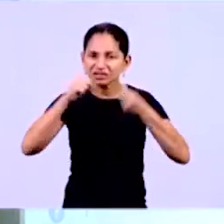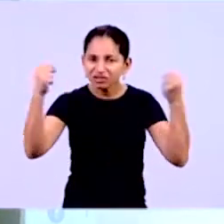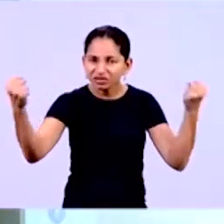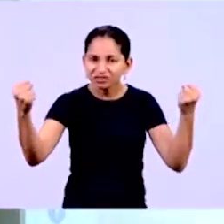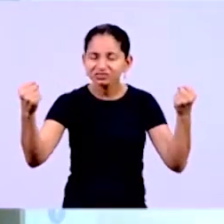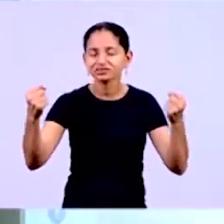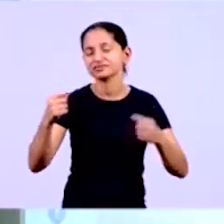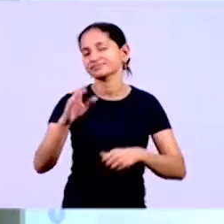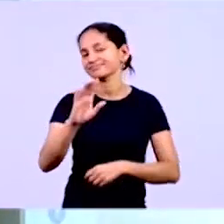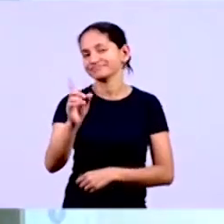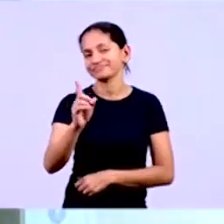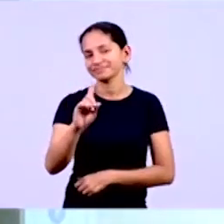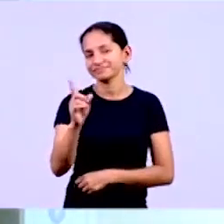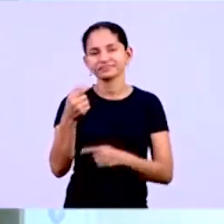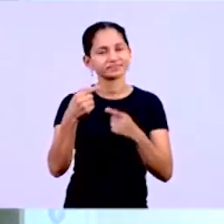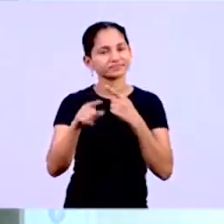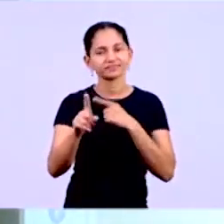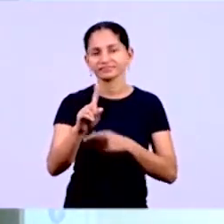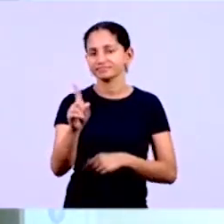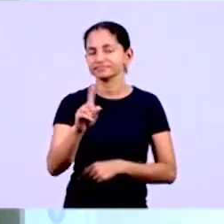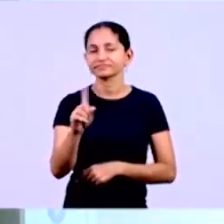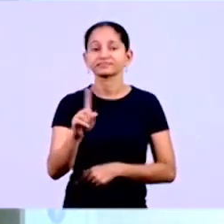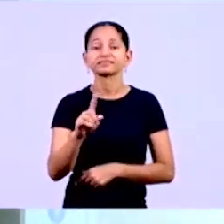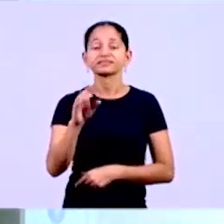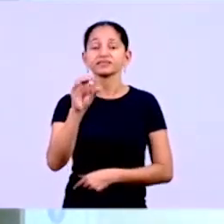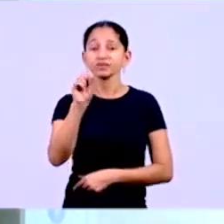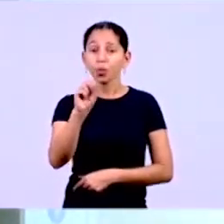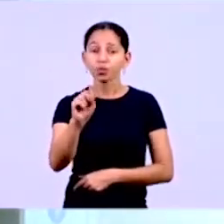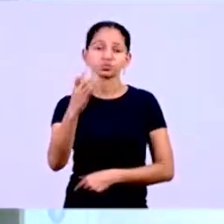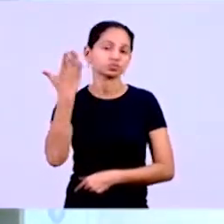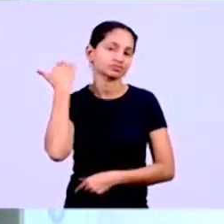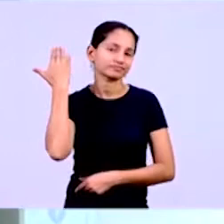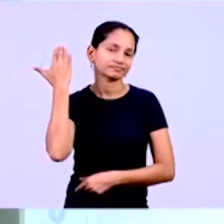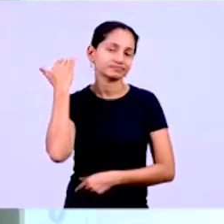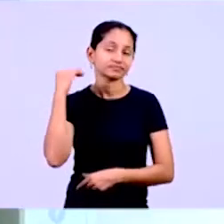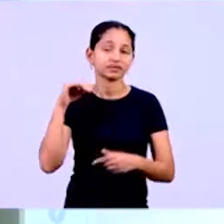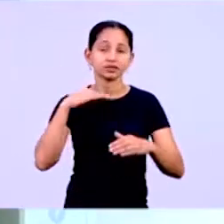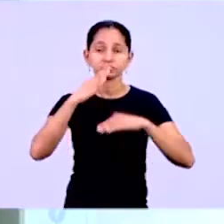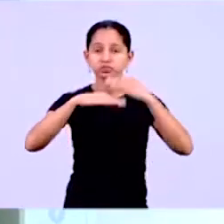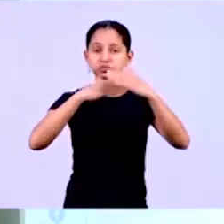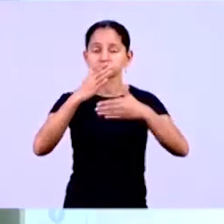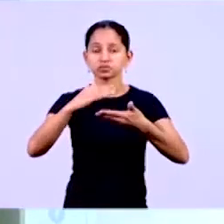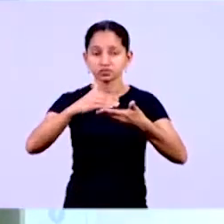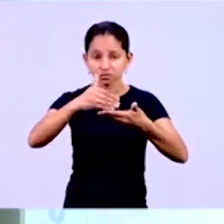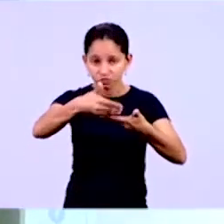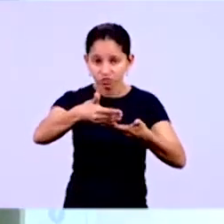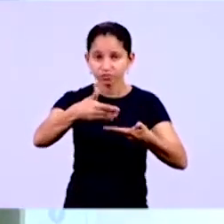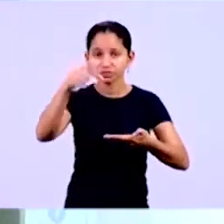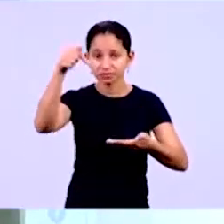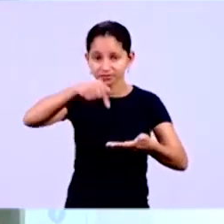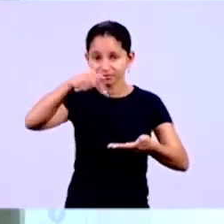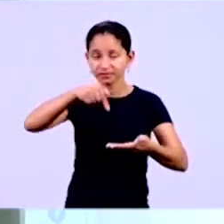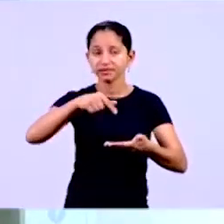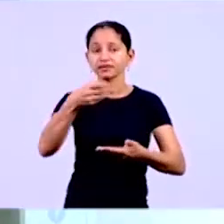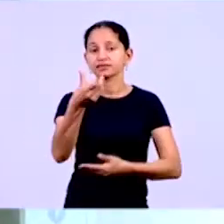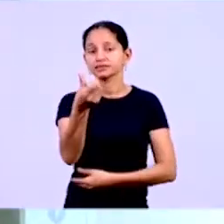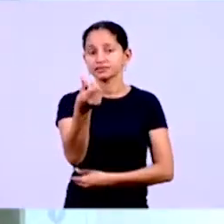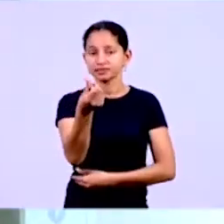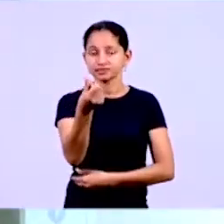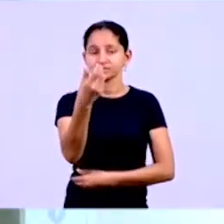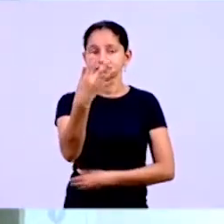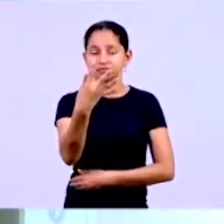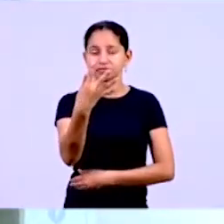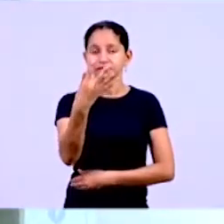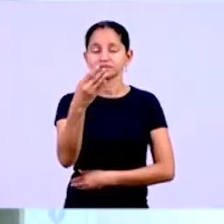mesa praticamente, ele era 8 bits. Os nossos computadores, esse notebook em específico, ele é 64